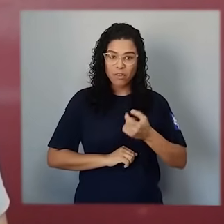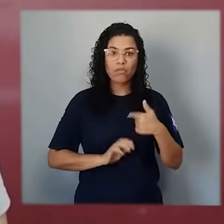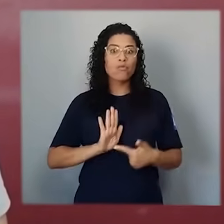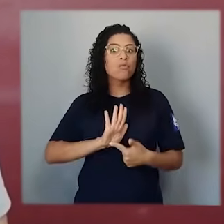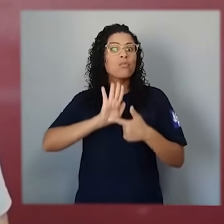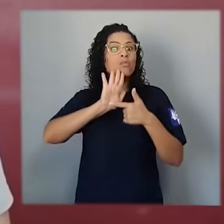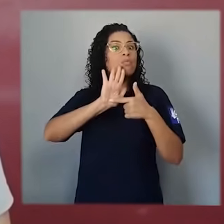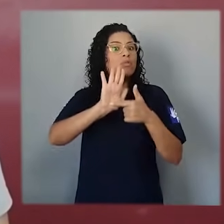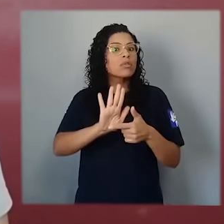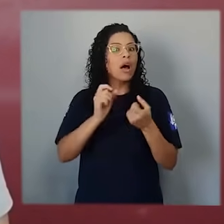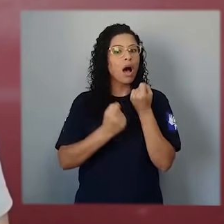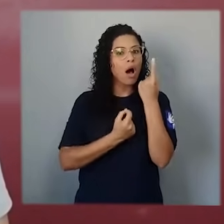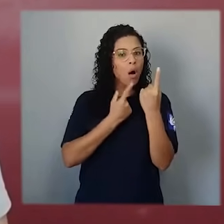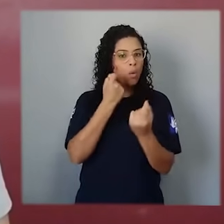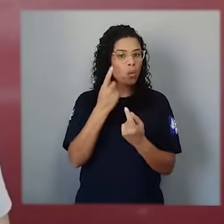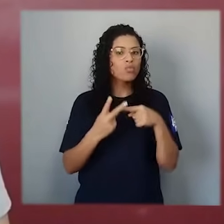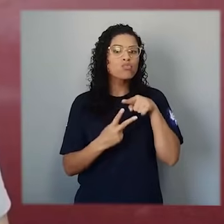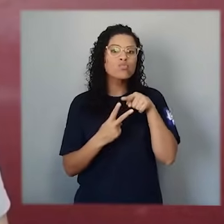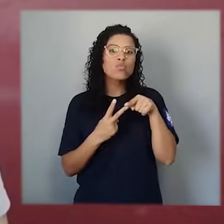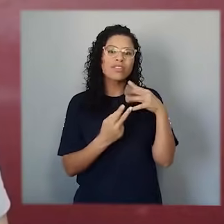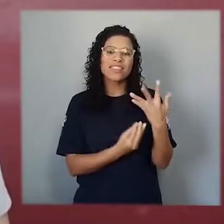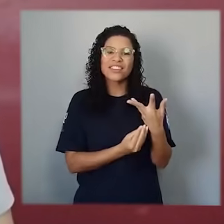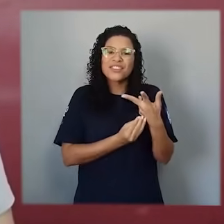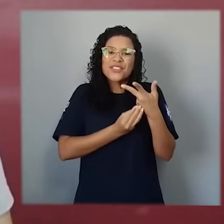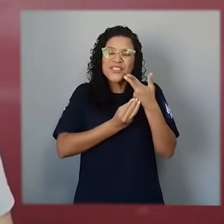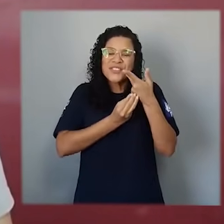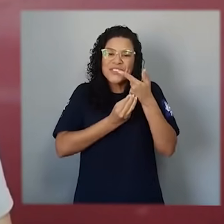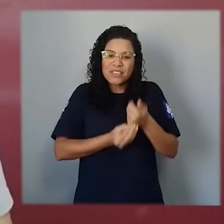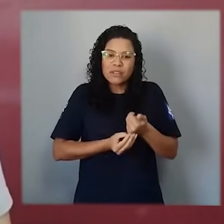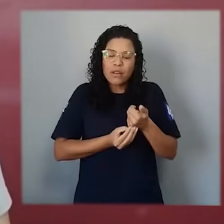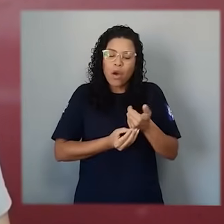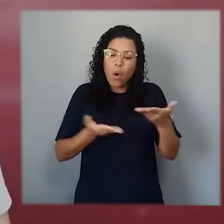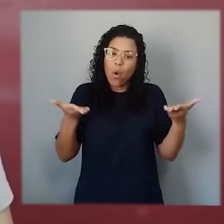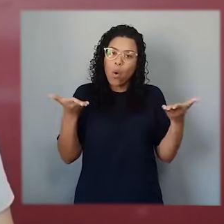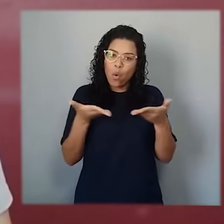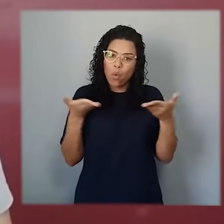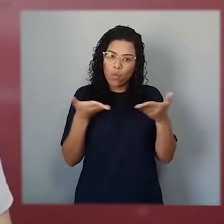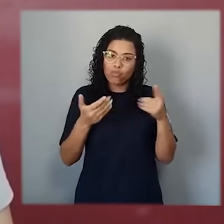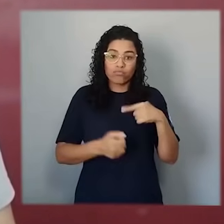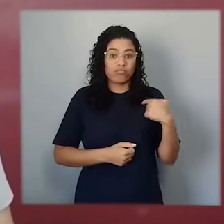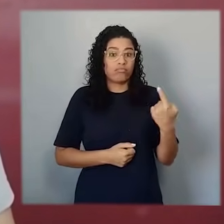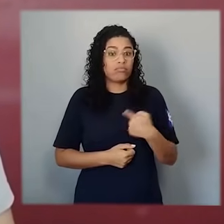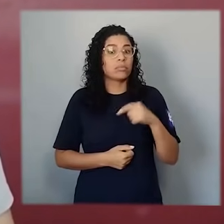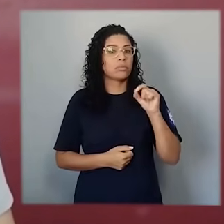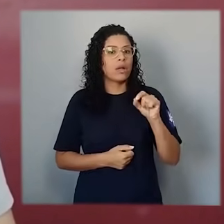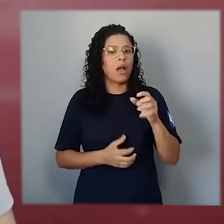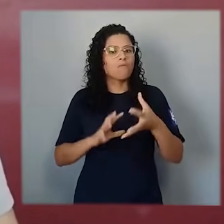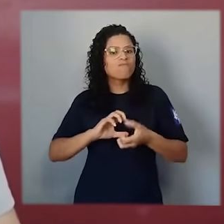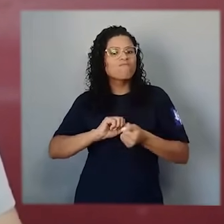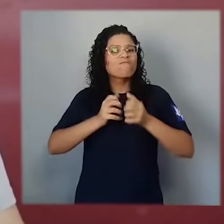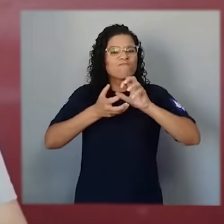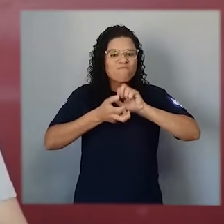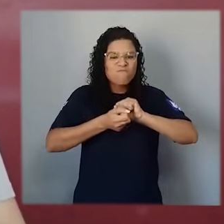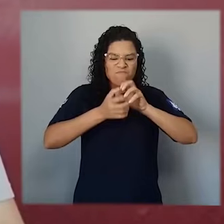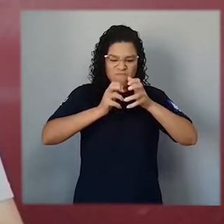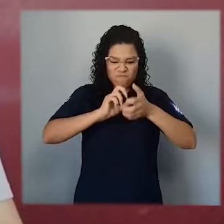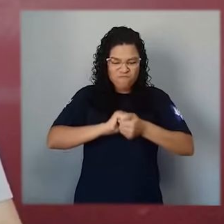algumas obras de 2 artistas e a gente hoje vai